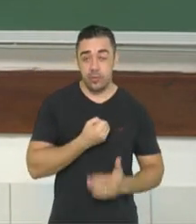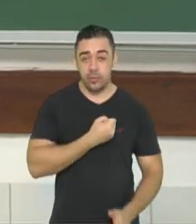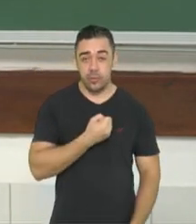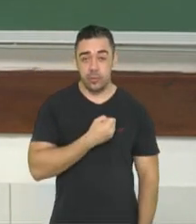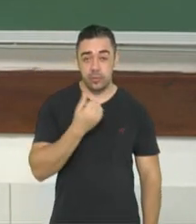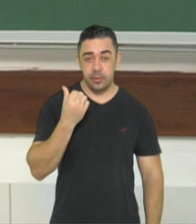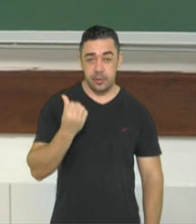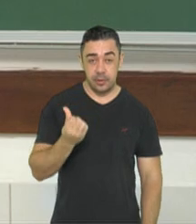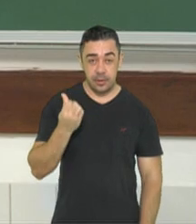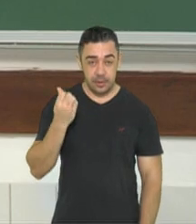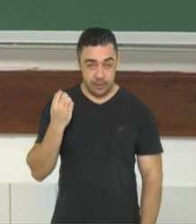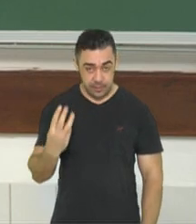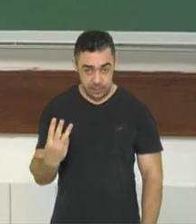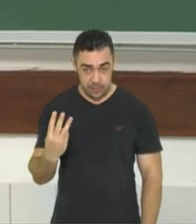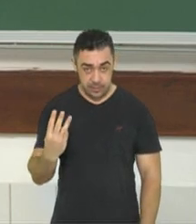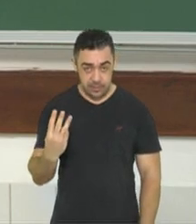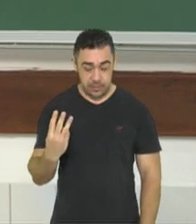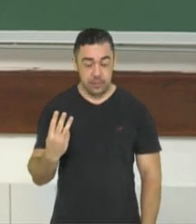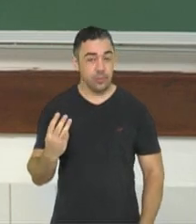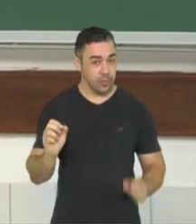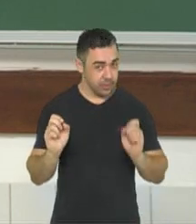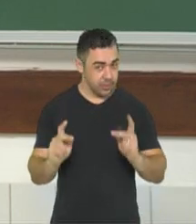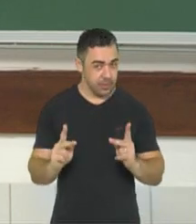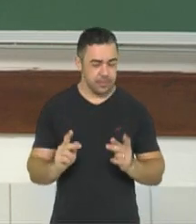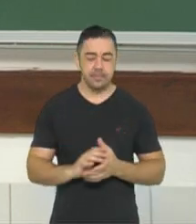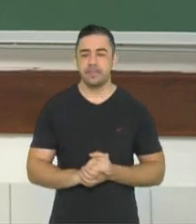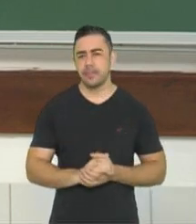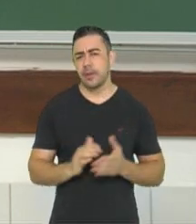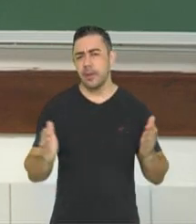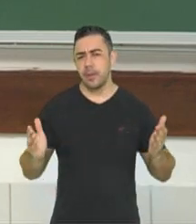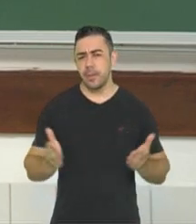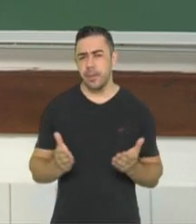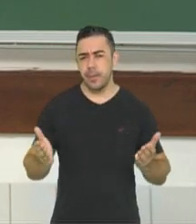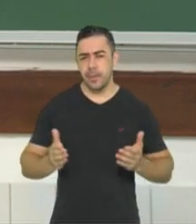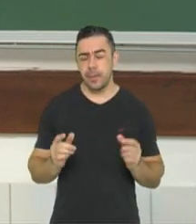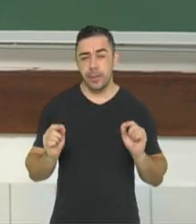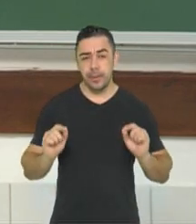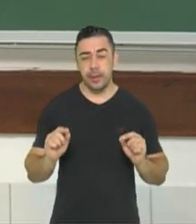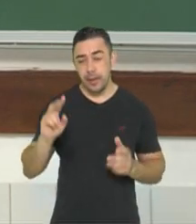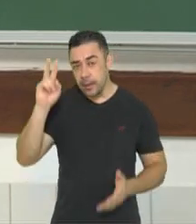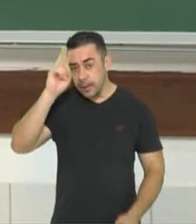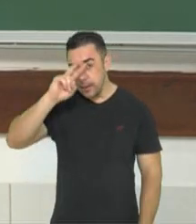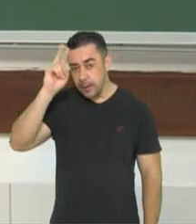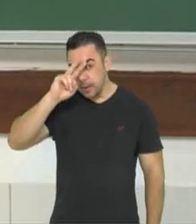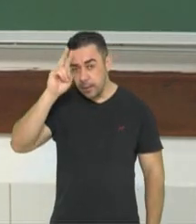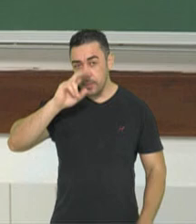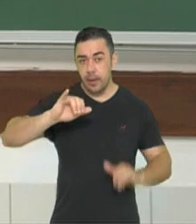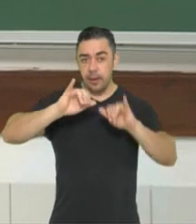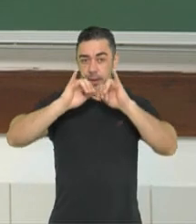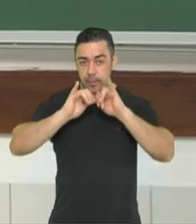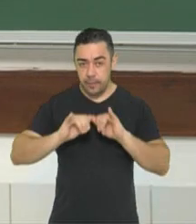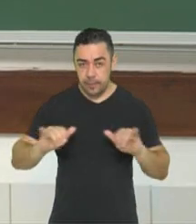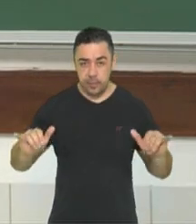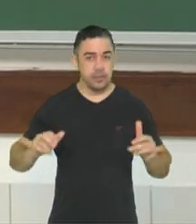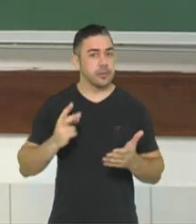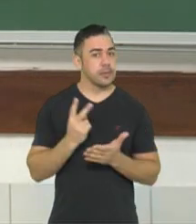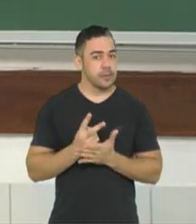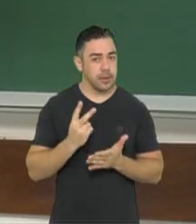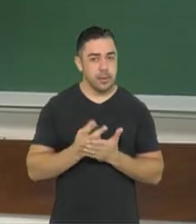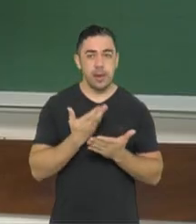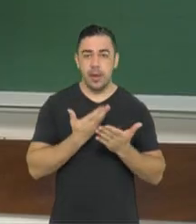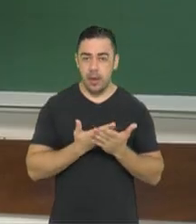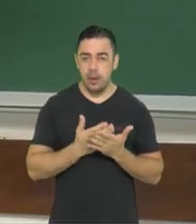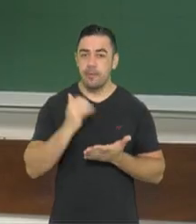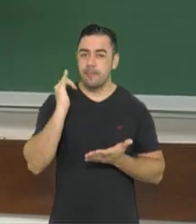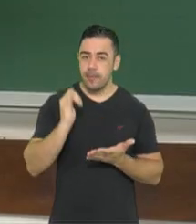número 63, tá? Agora, a gente vai relembrar alguns recadinhos. Toda aula eu tô